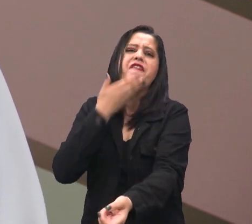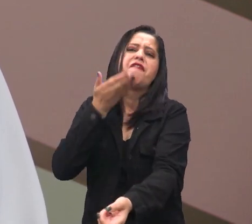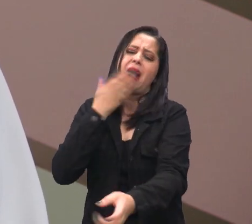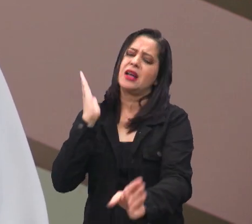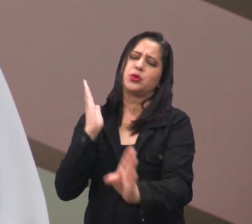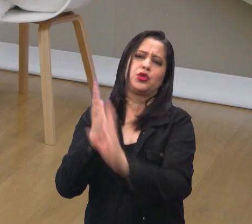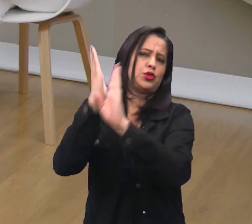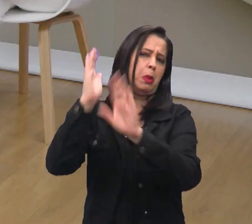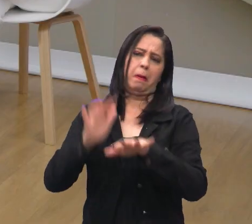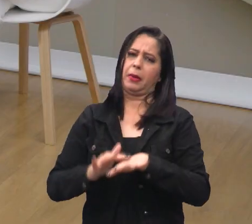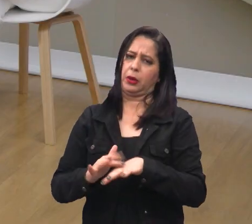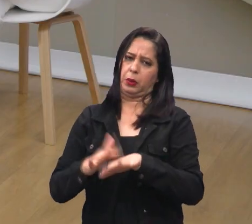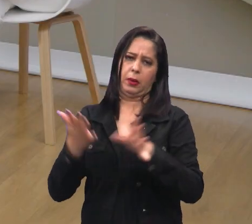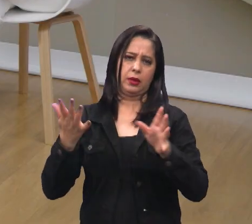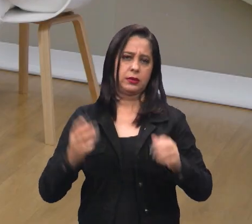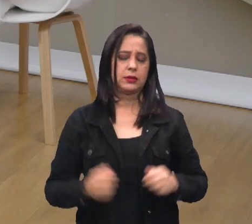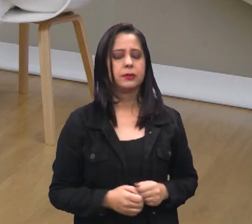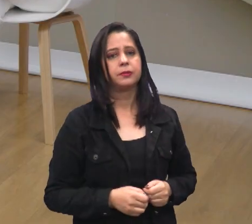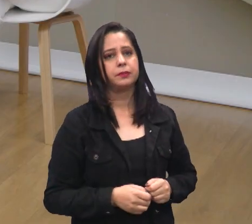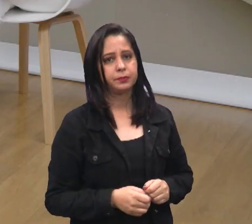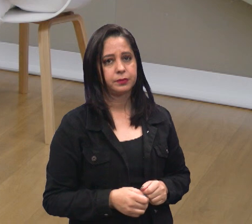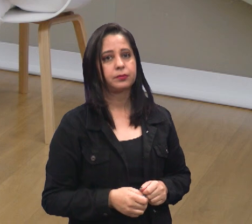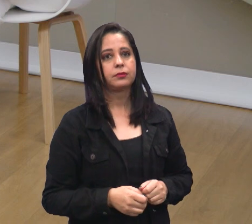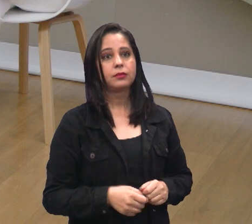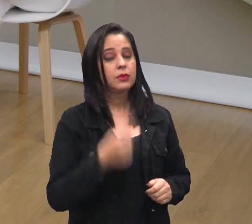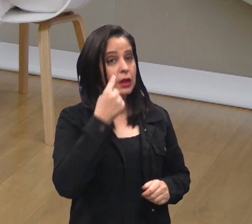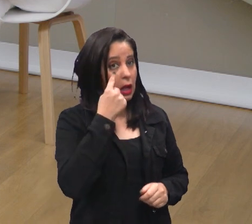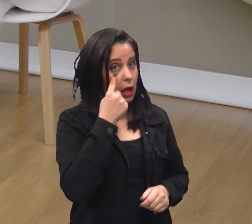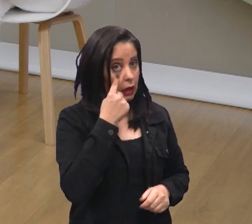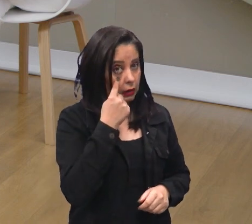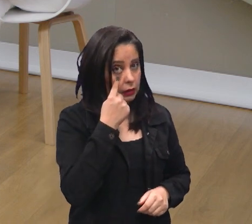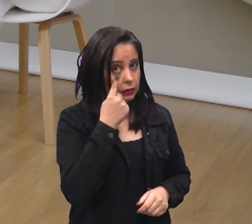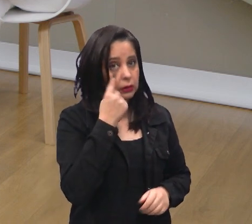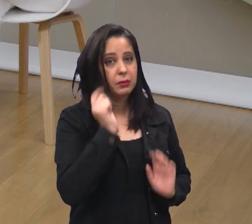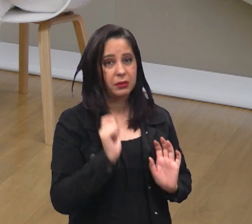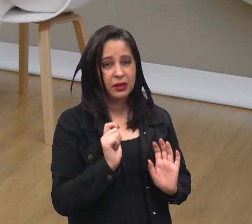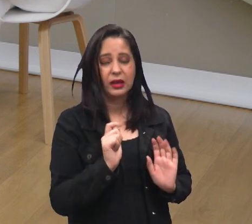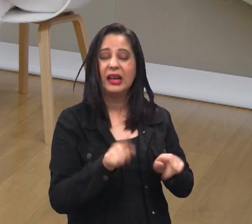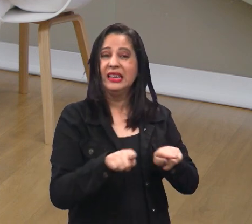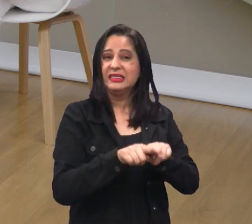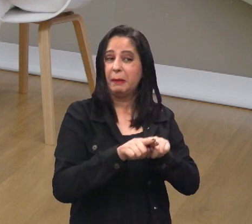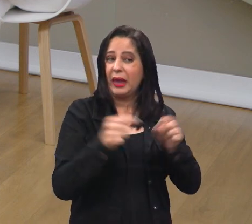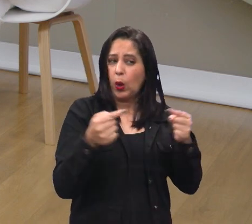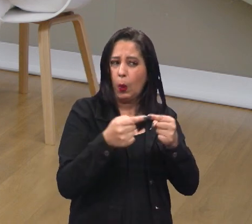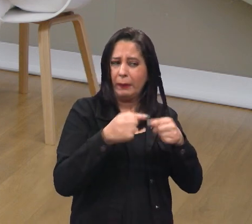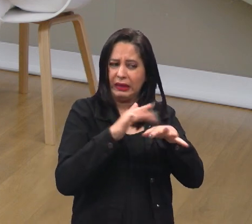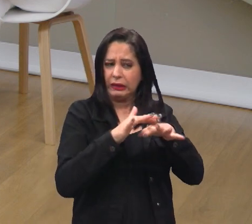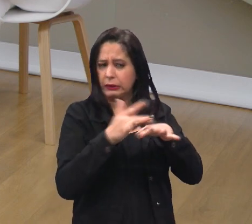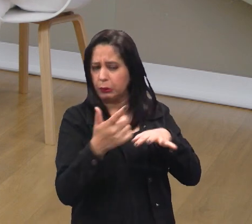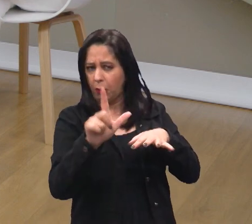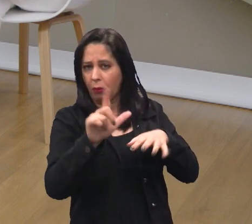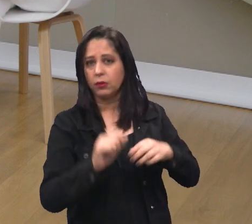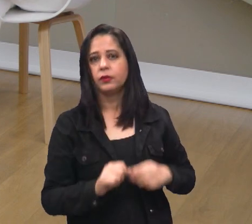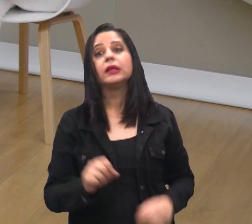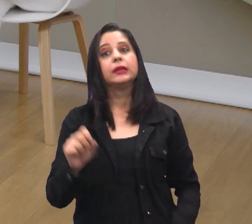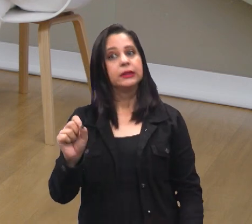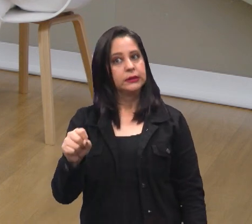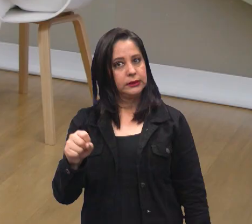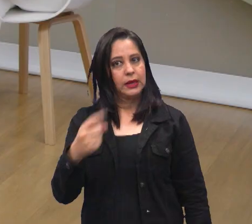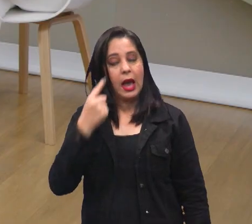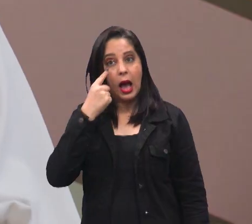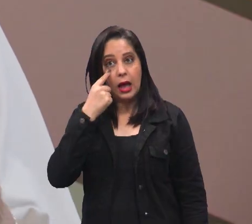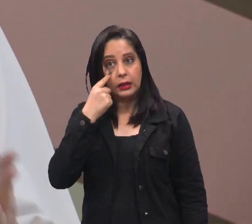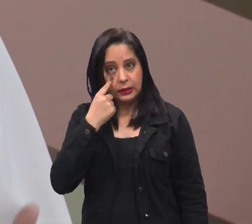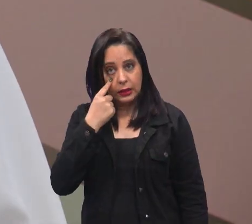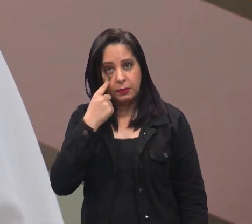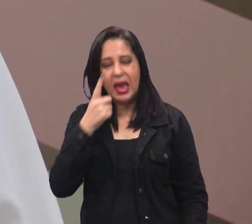uma anemia. Tá certo, doutora. E a anemia também, ela pode estar atrelada a outras doenças? Sim, a anemia mais comum,